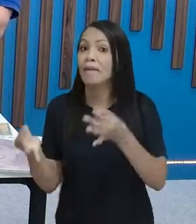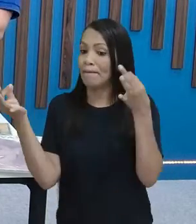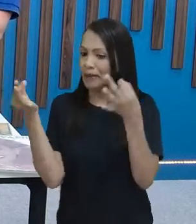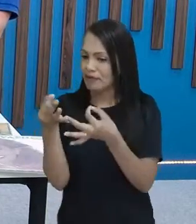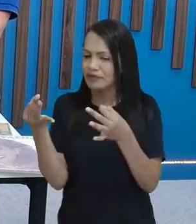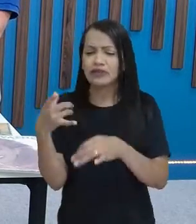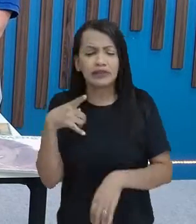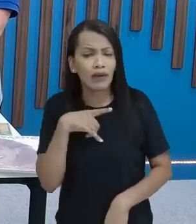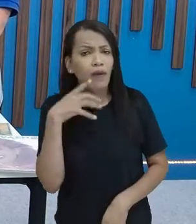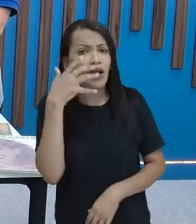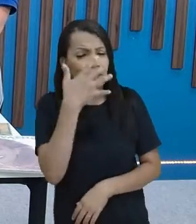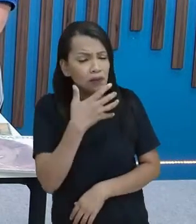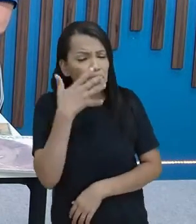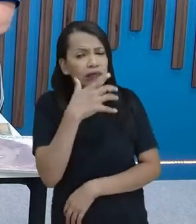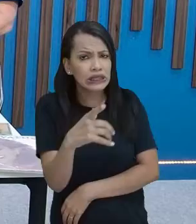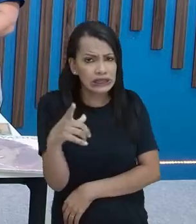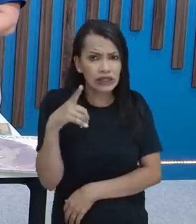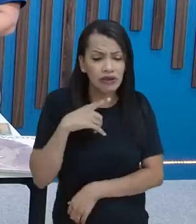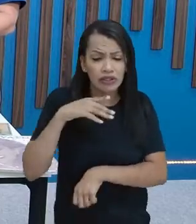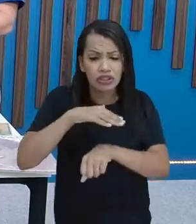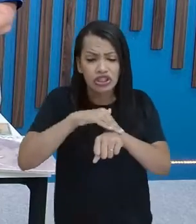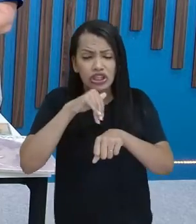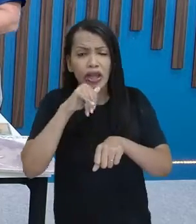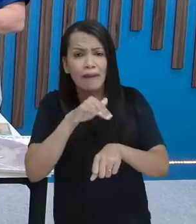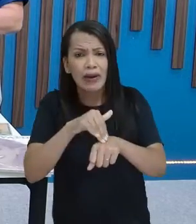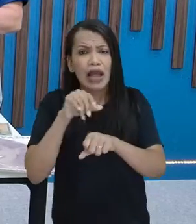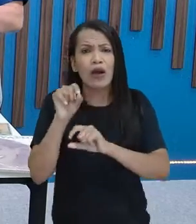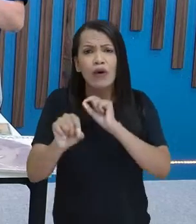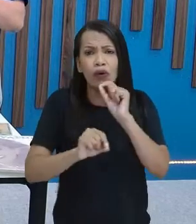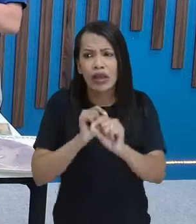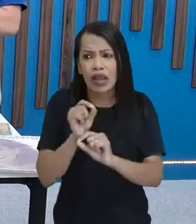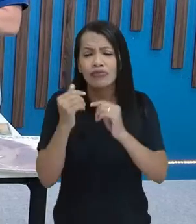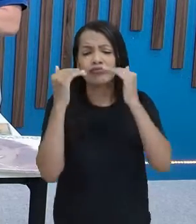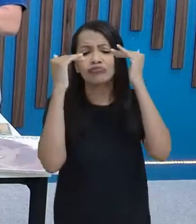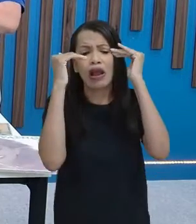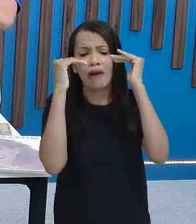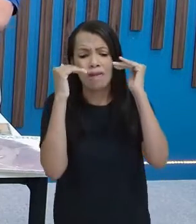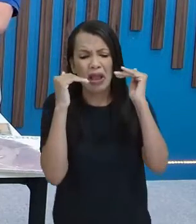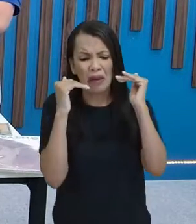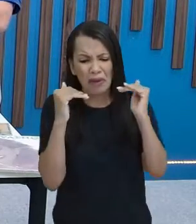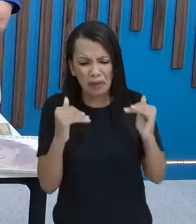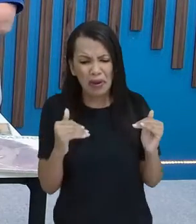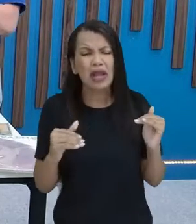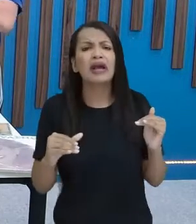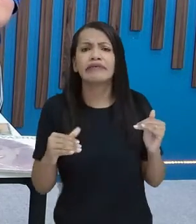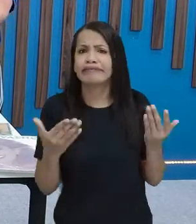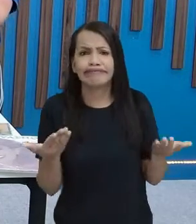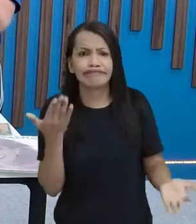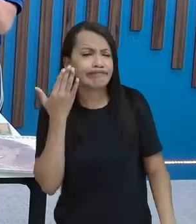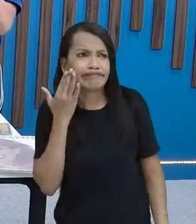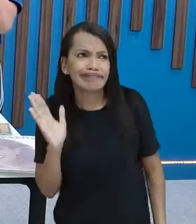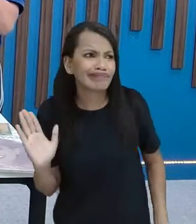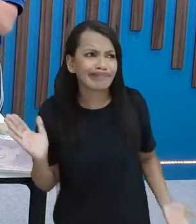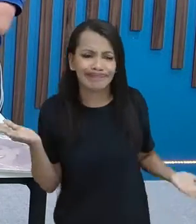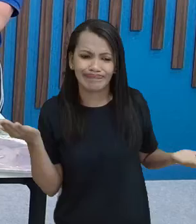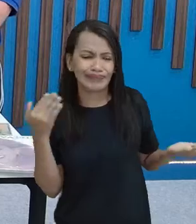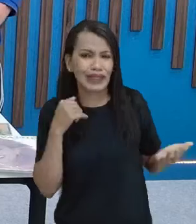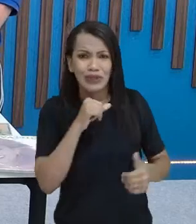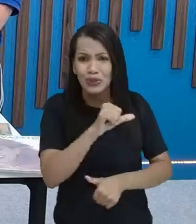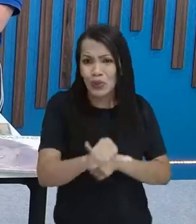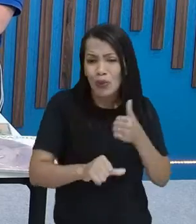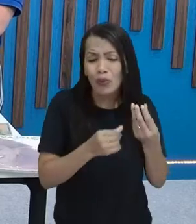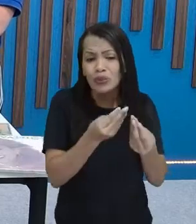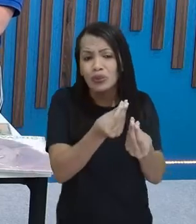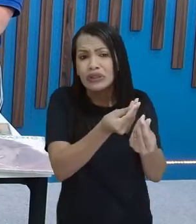músicas existem. A gente chamar isso, né, categorizar ou não muda nada na